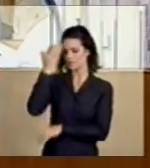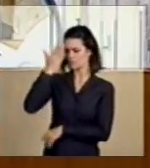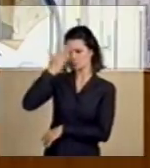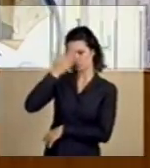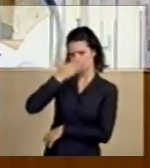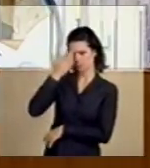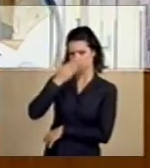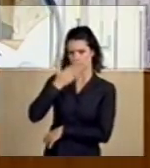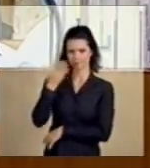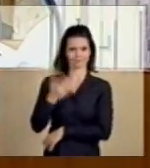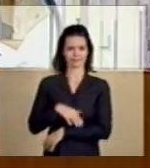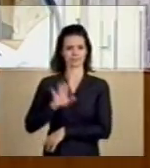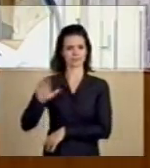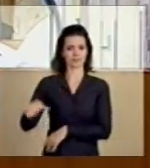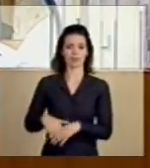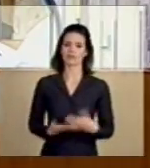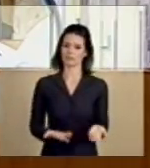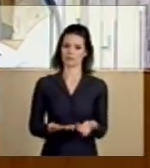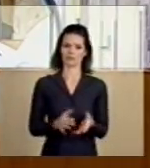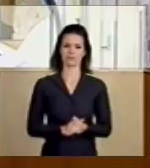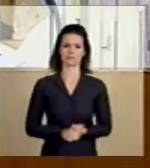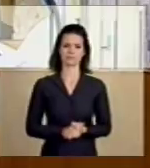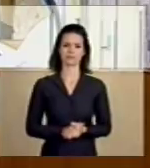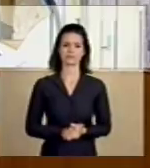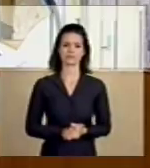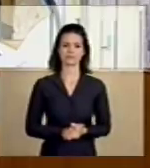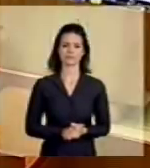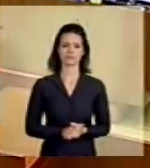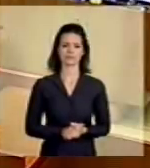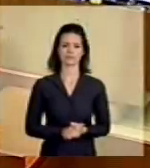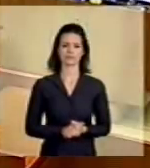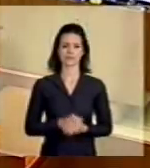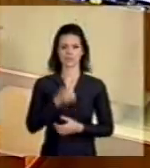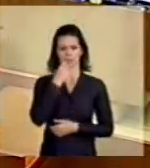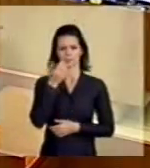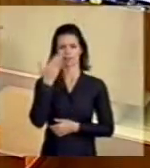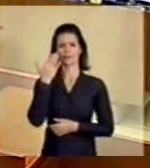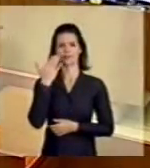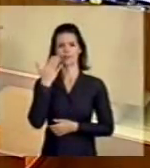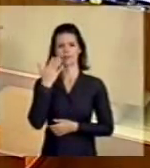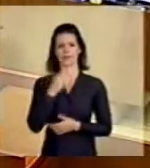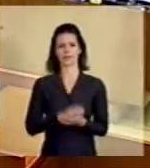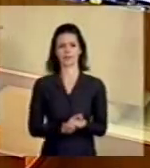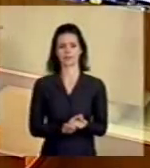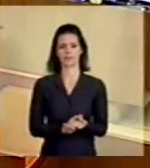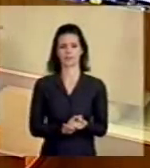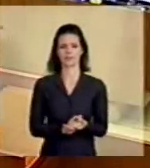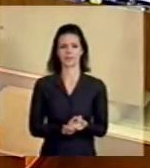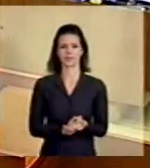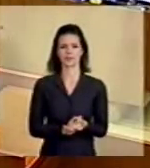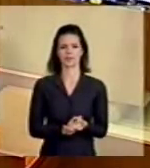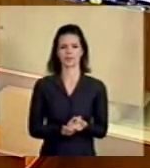transgêneros. E há algum tempo, num comentário, ministro Celso, ministro